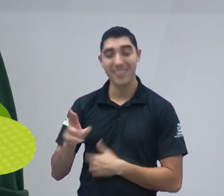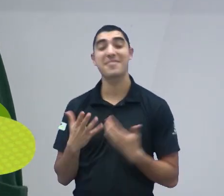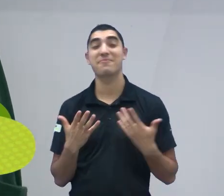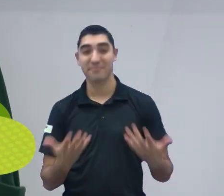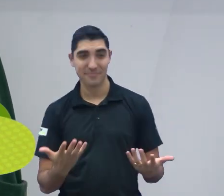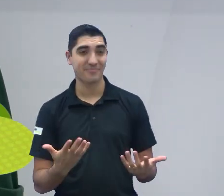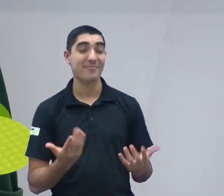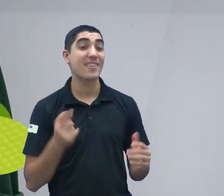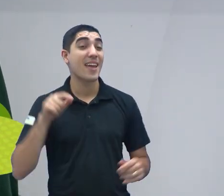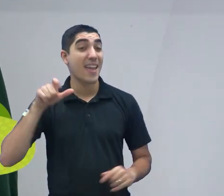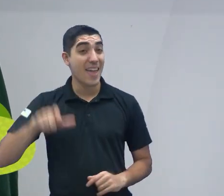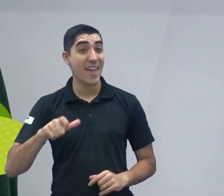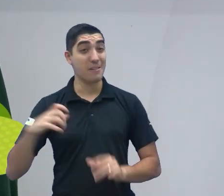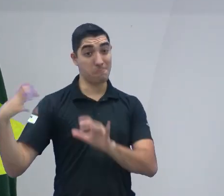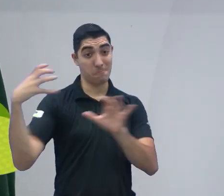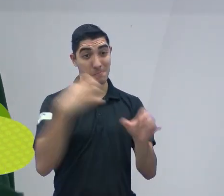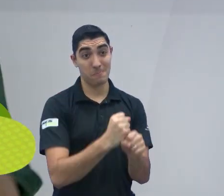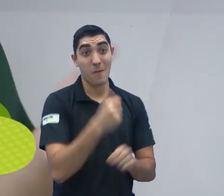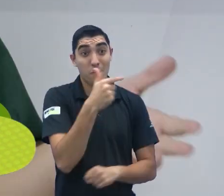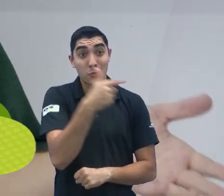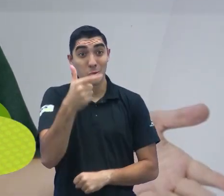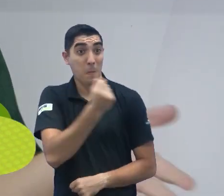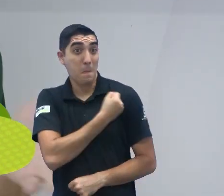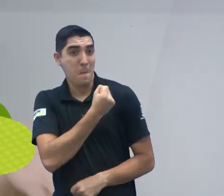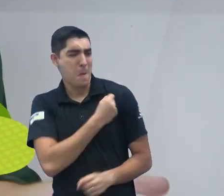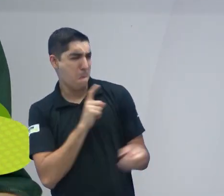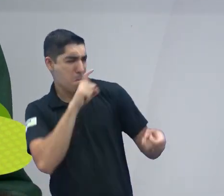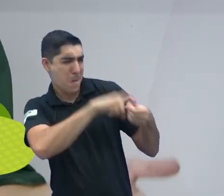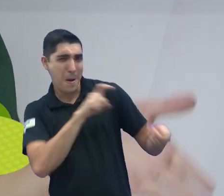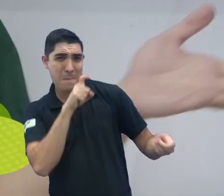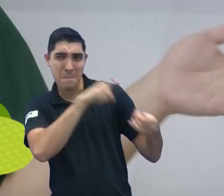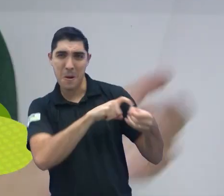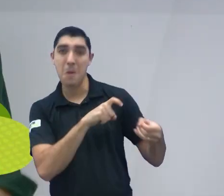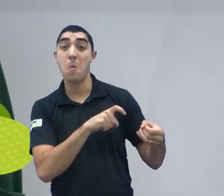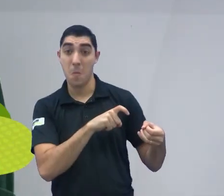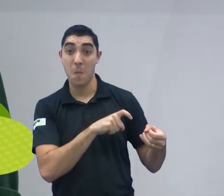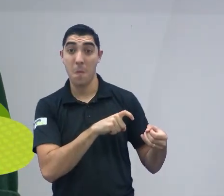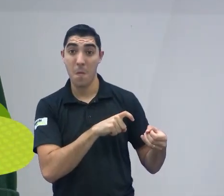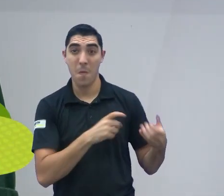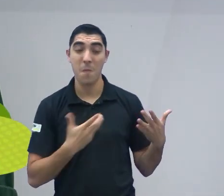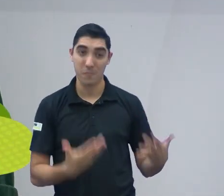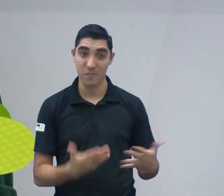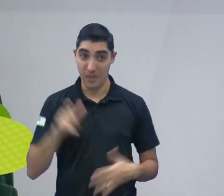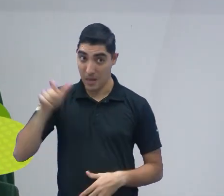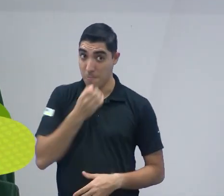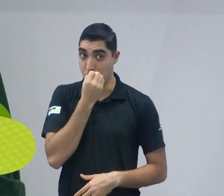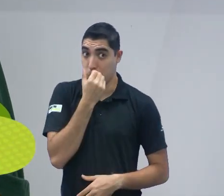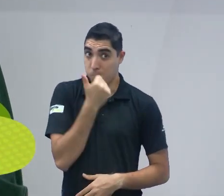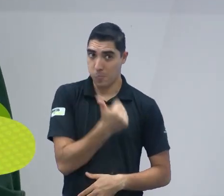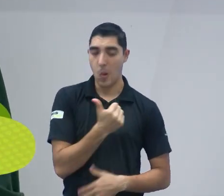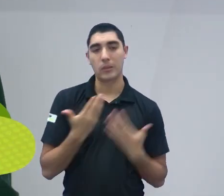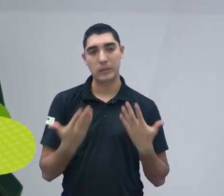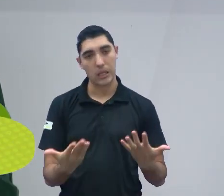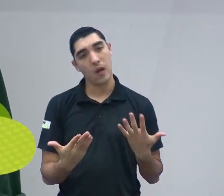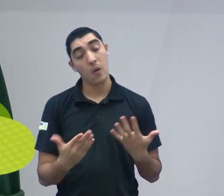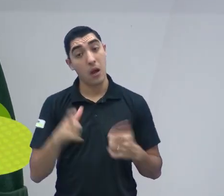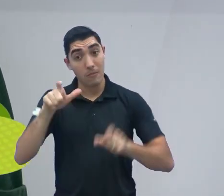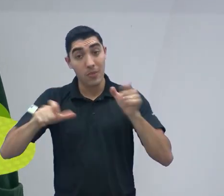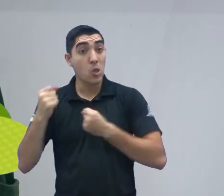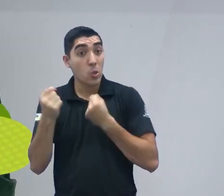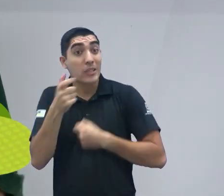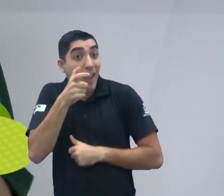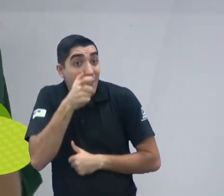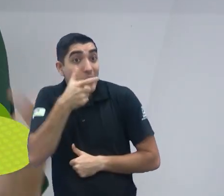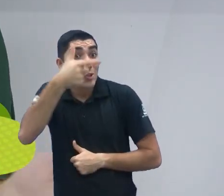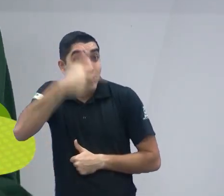22 pontos no último jogo, né? Vieira, é o cartão de visitas, até trouxe isso na matéria, né? Então a torcida espera que ele repita atuações